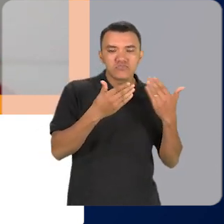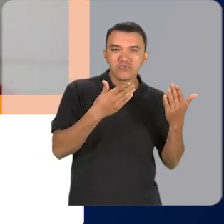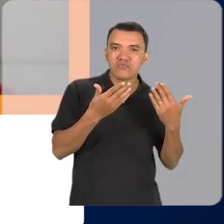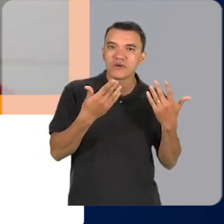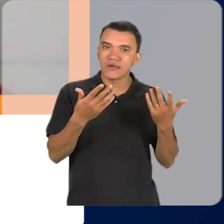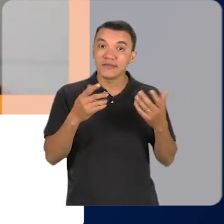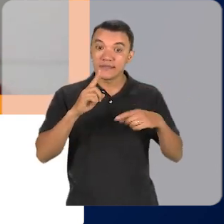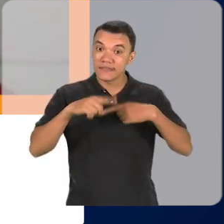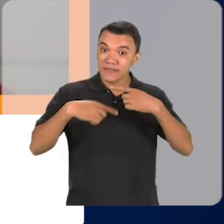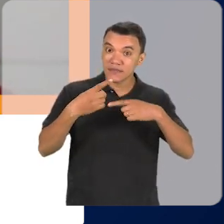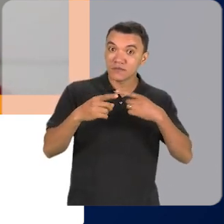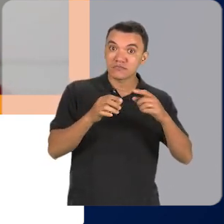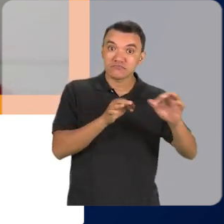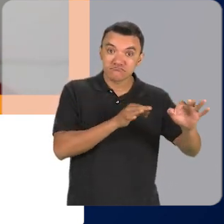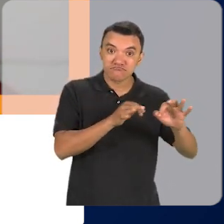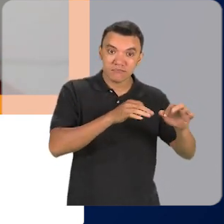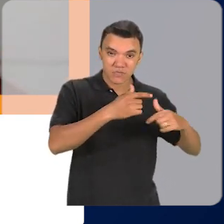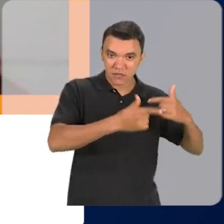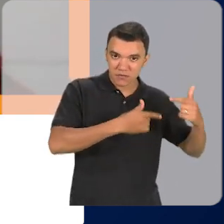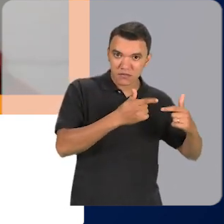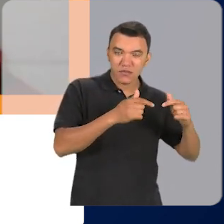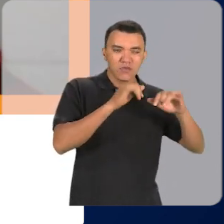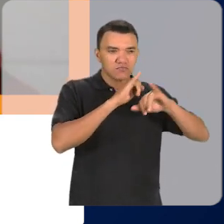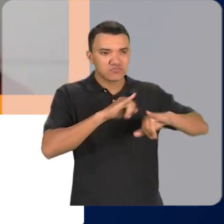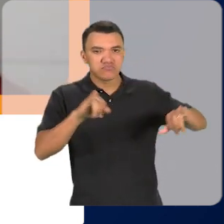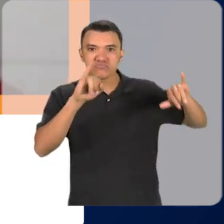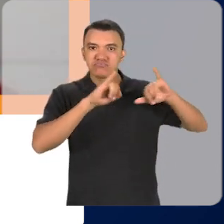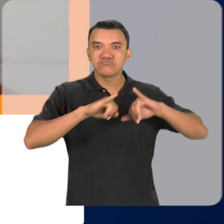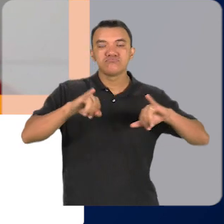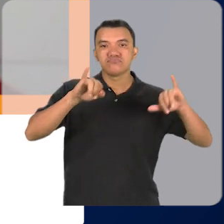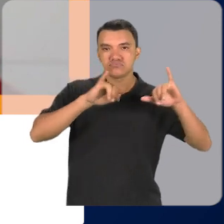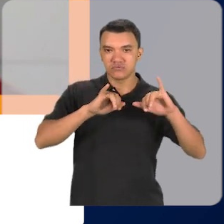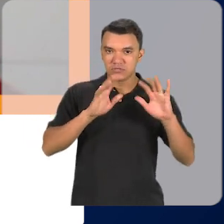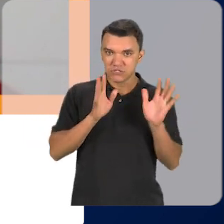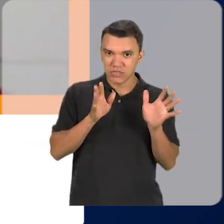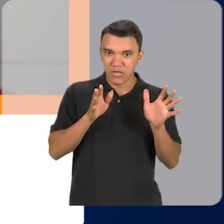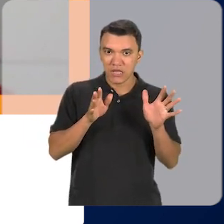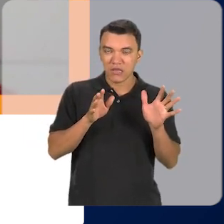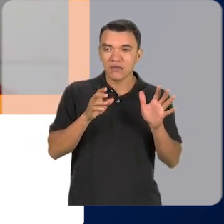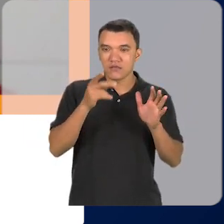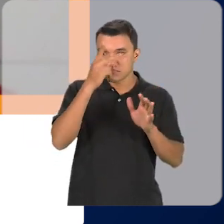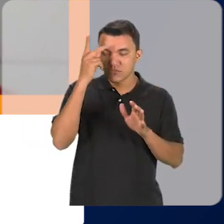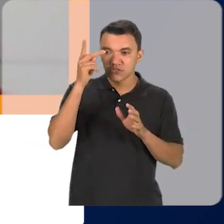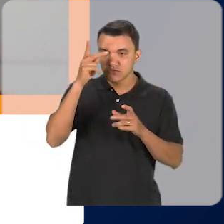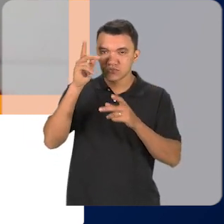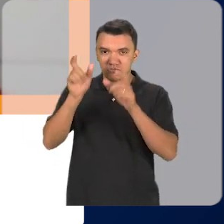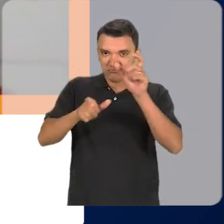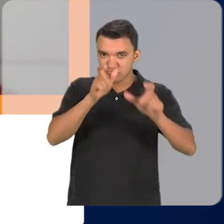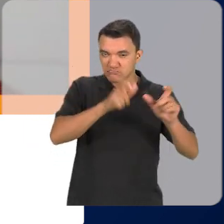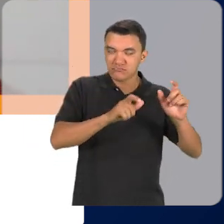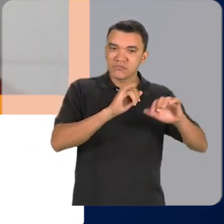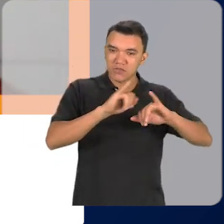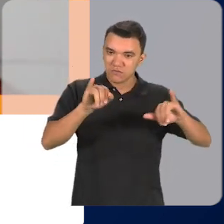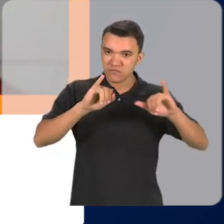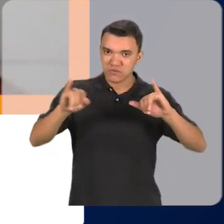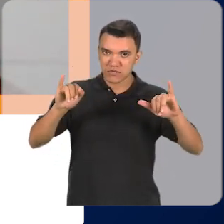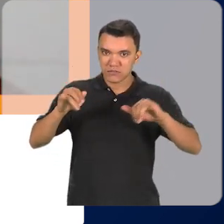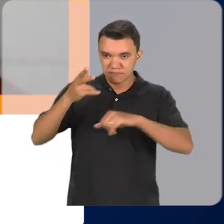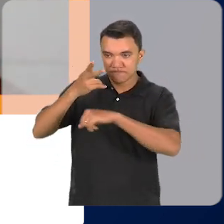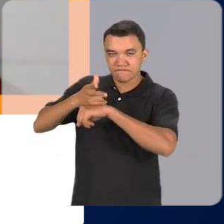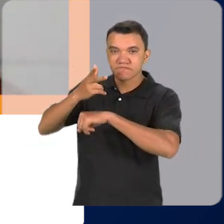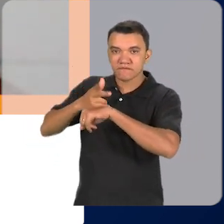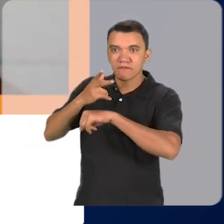um trabalho de divulgação, de conscientização da figura do pregoeiro através do documentário, a gente